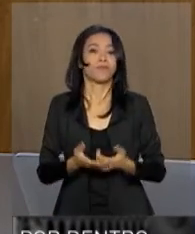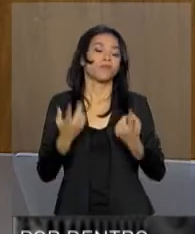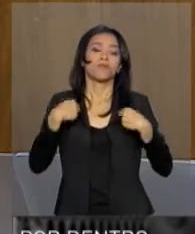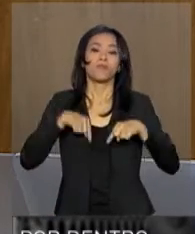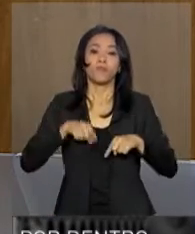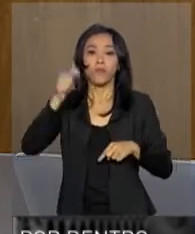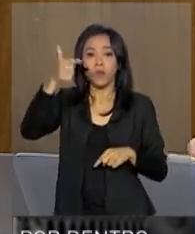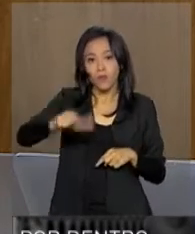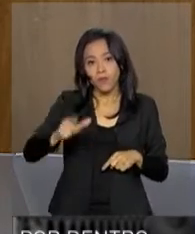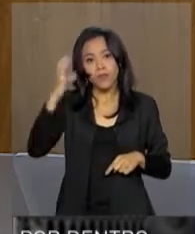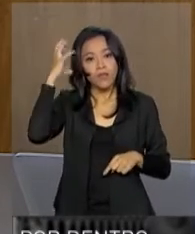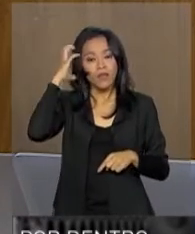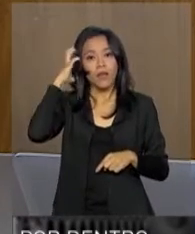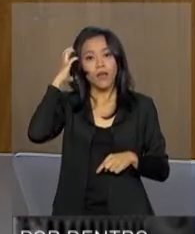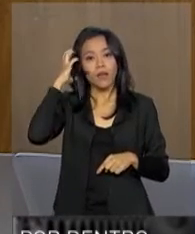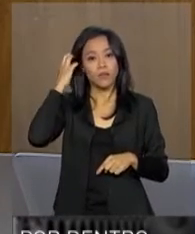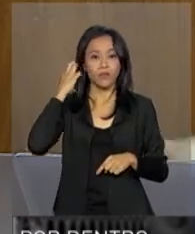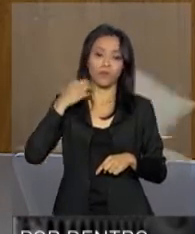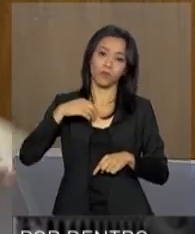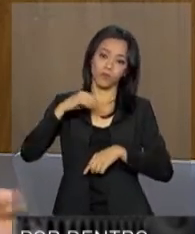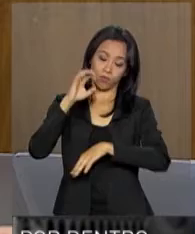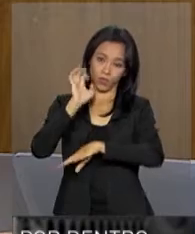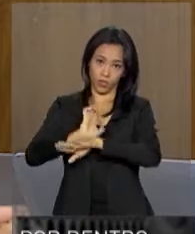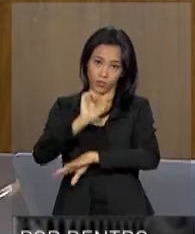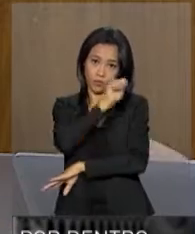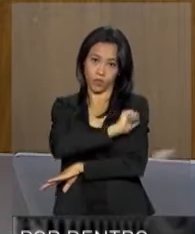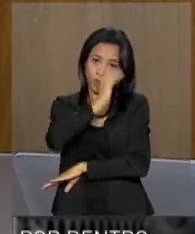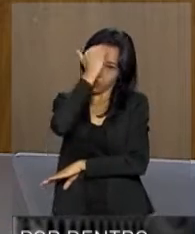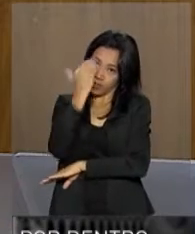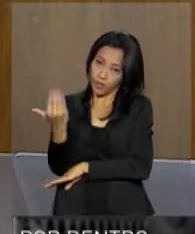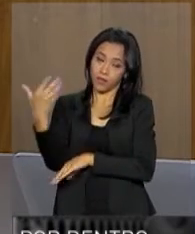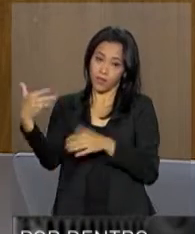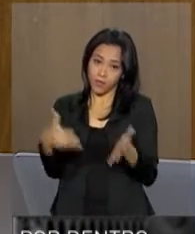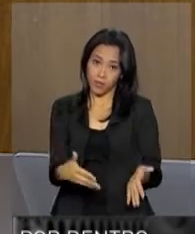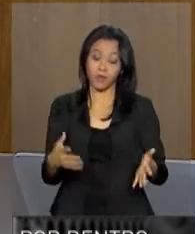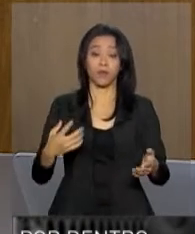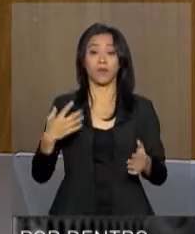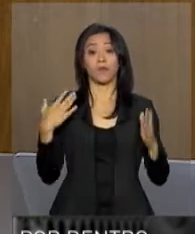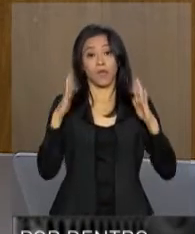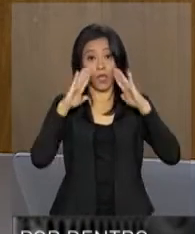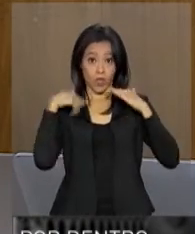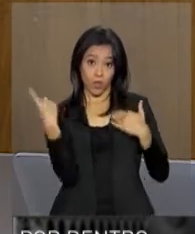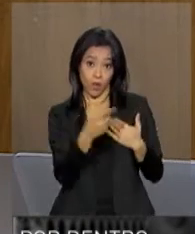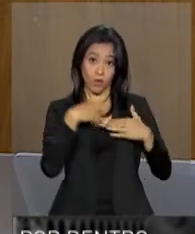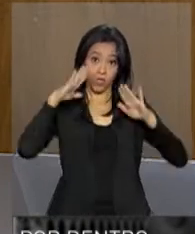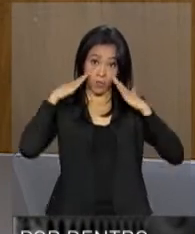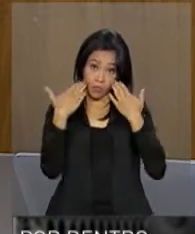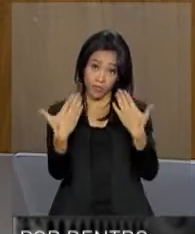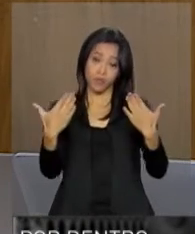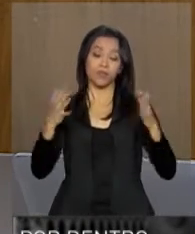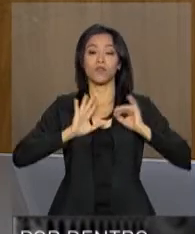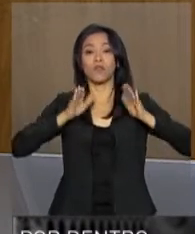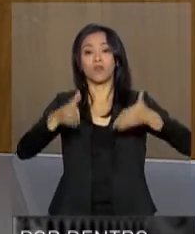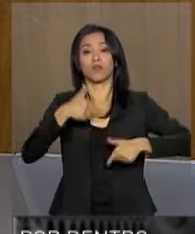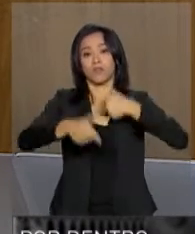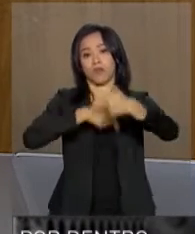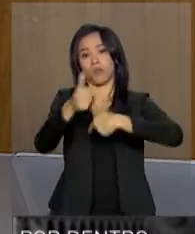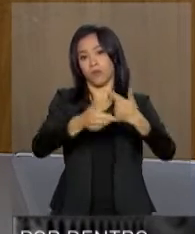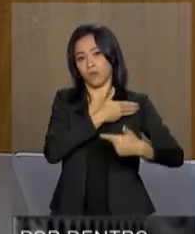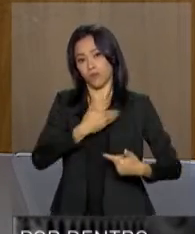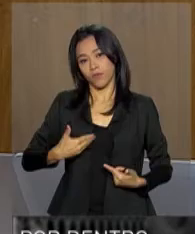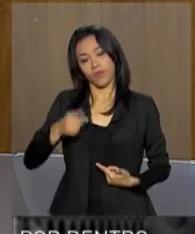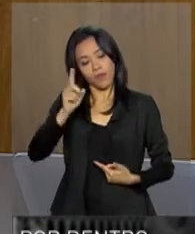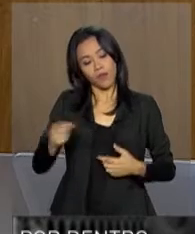rádio tupi do rio de janeiro muito obrigada pela sua participação nós estamos no ar com o programa por dentro do governo uma parceria da secretaria